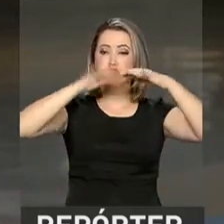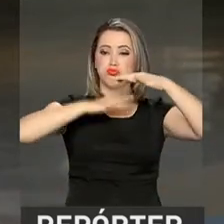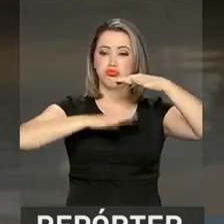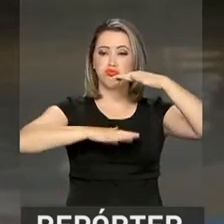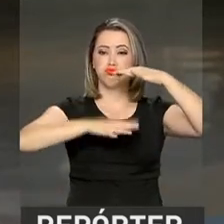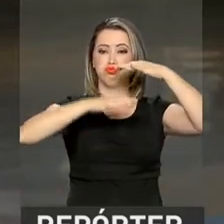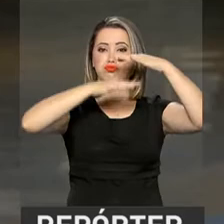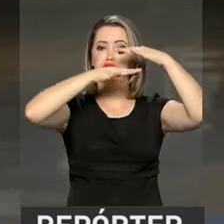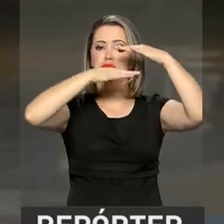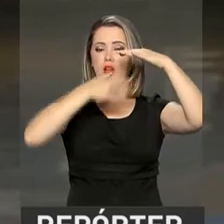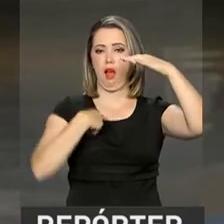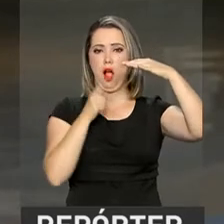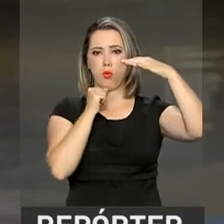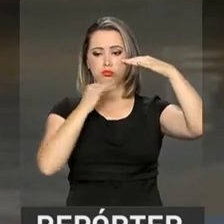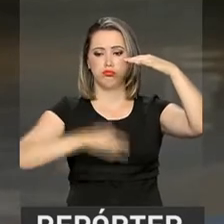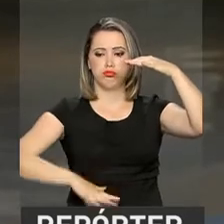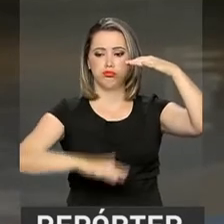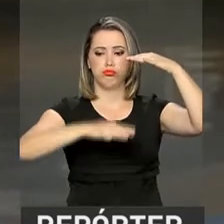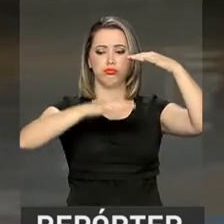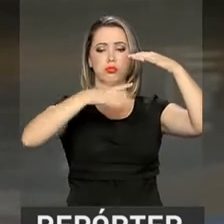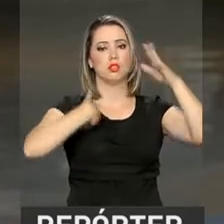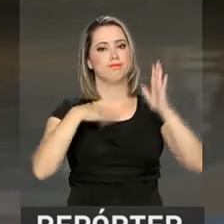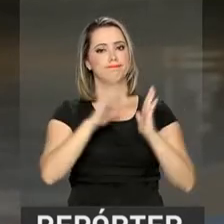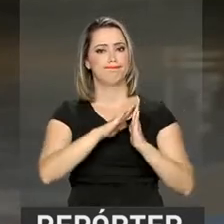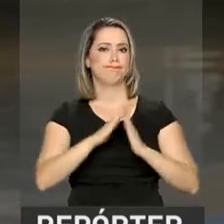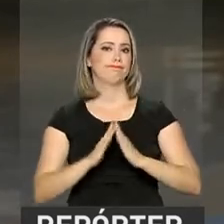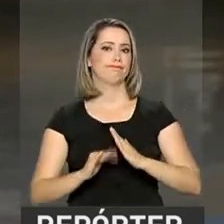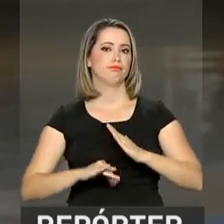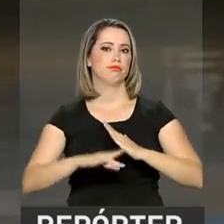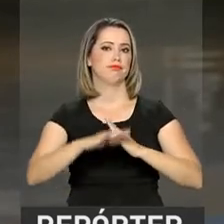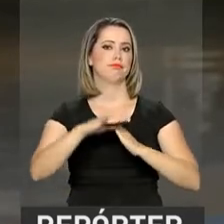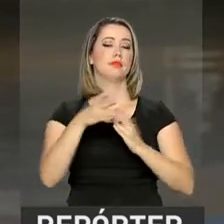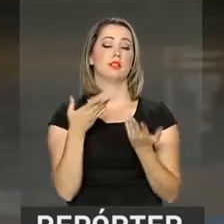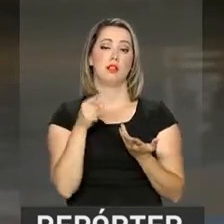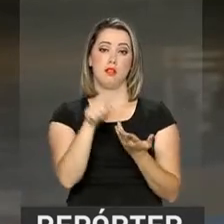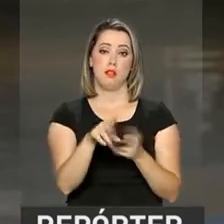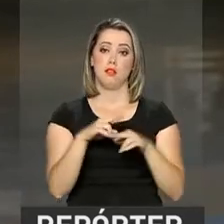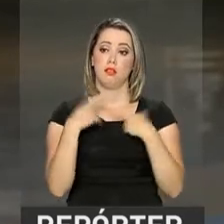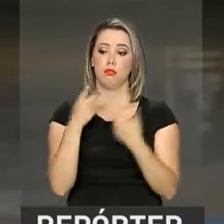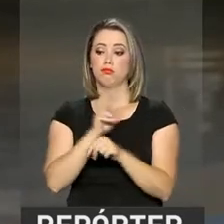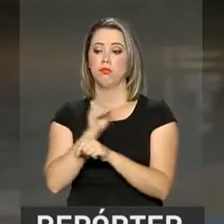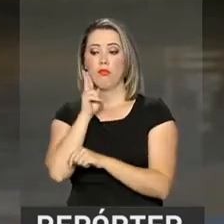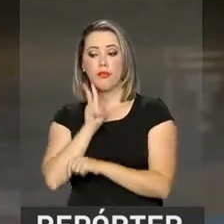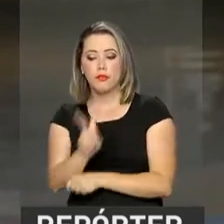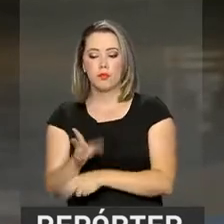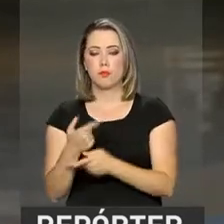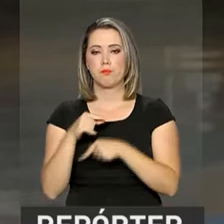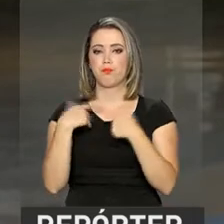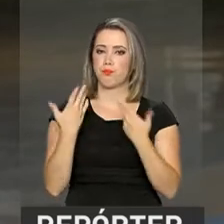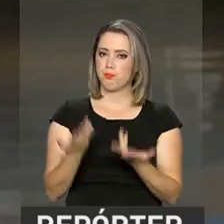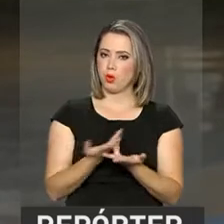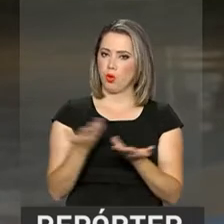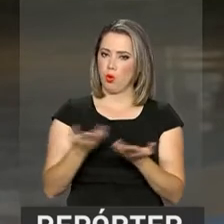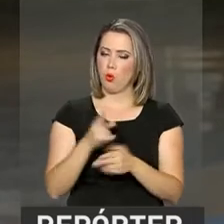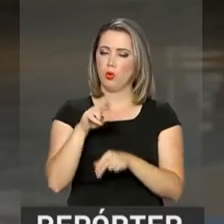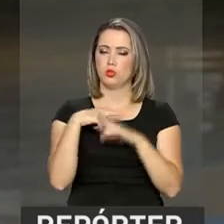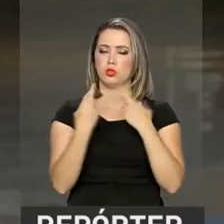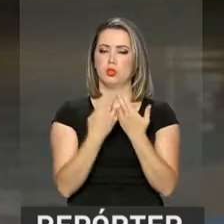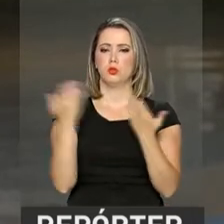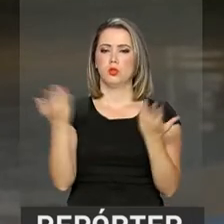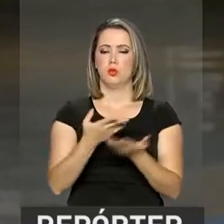estes dois estados pois bem a reunião foi remarcada para esta segunda feira e ocorreu na manhã